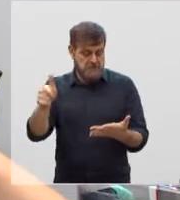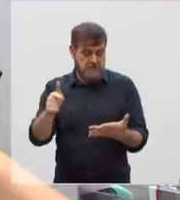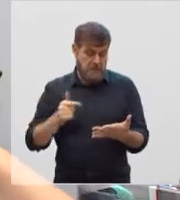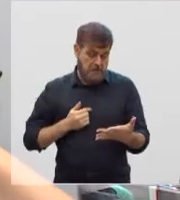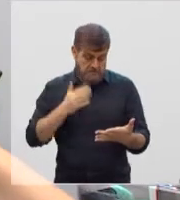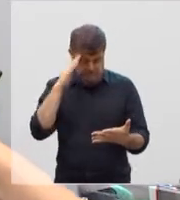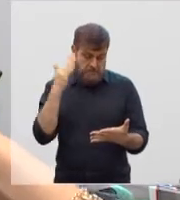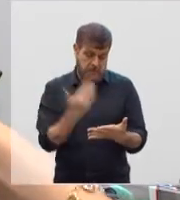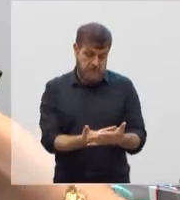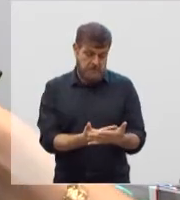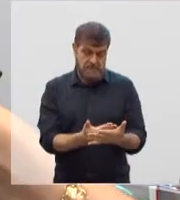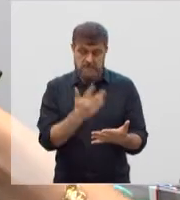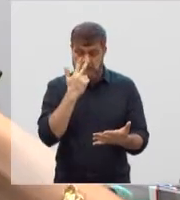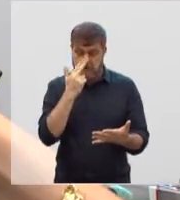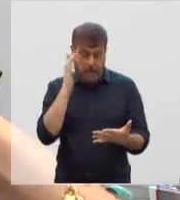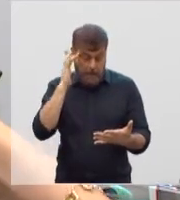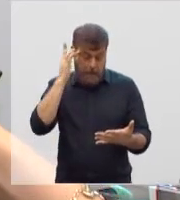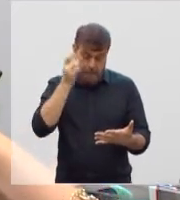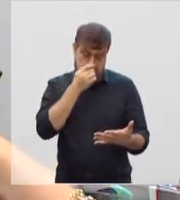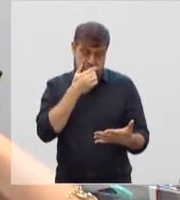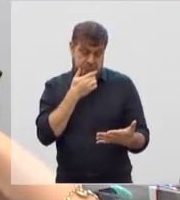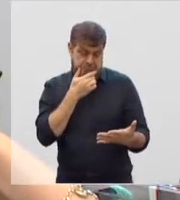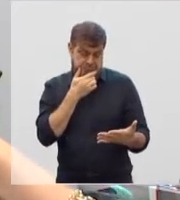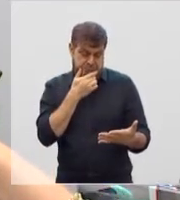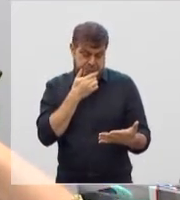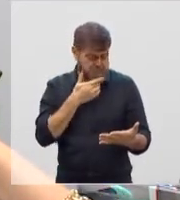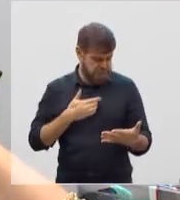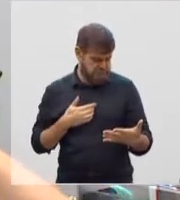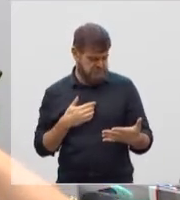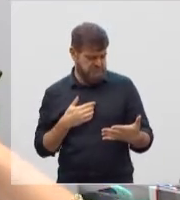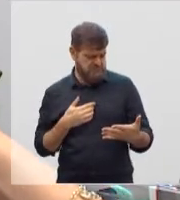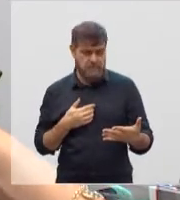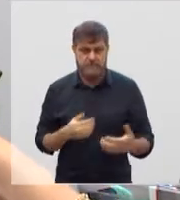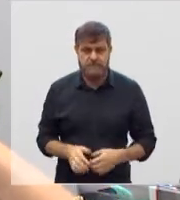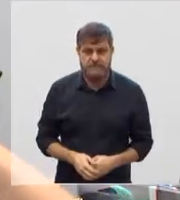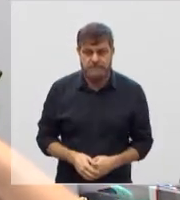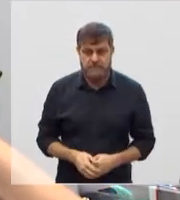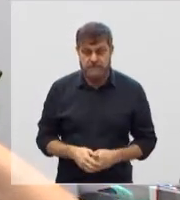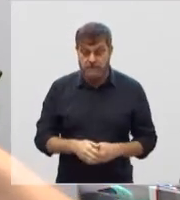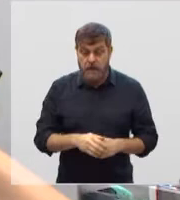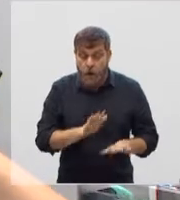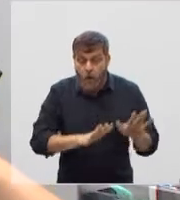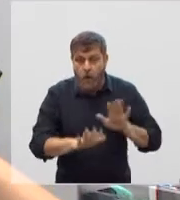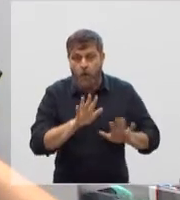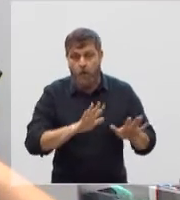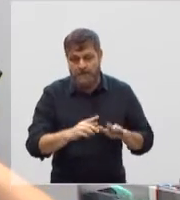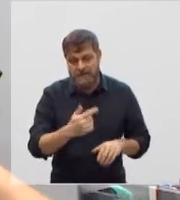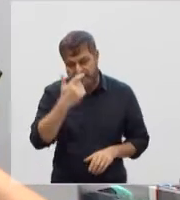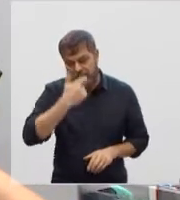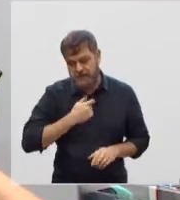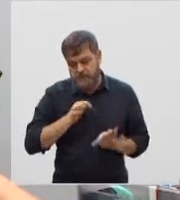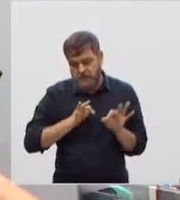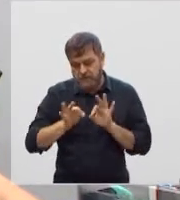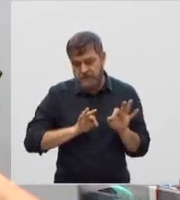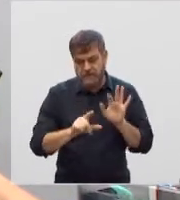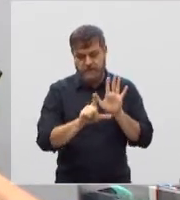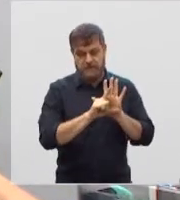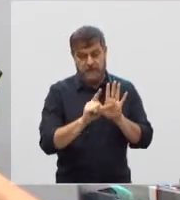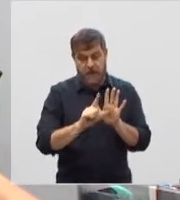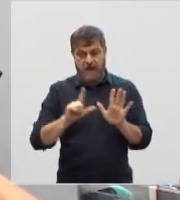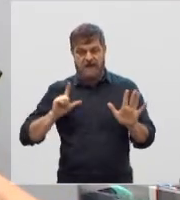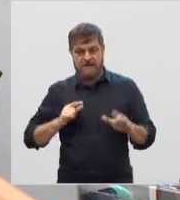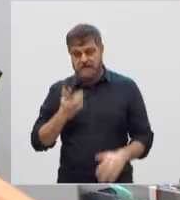leram no jornal, então eu chamo isso de pensamento de gabinete. O cuidado que eu tenho aqui em apresentar